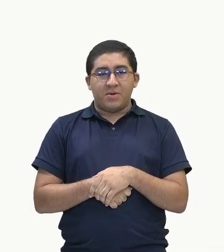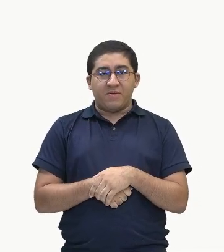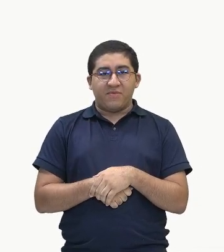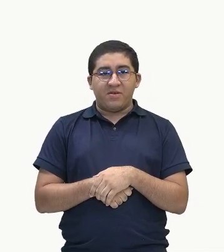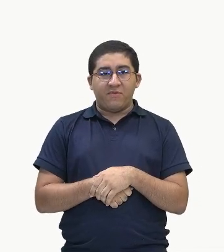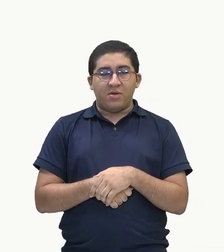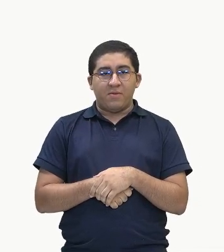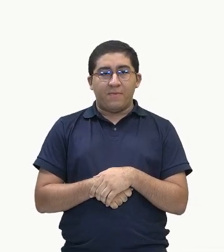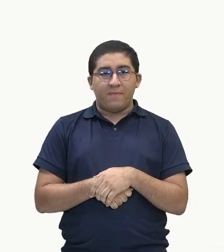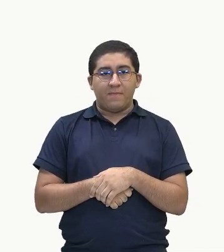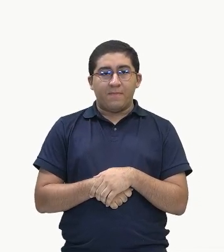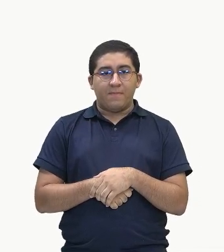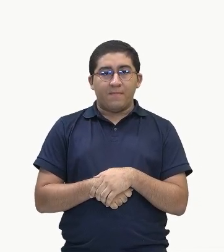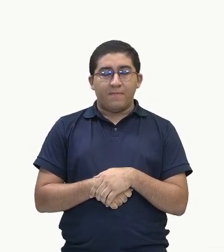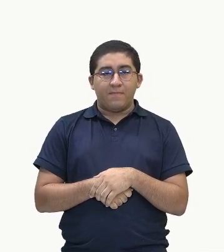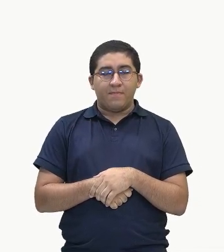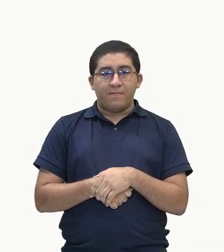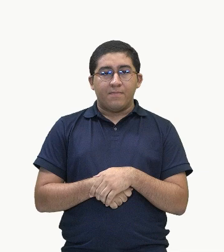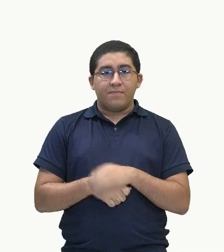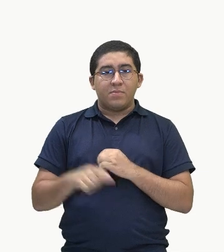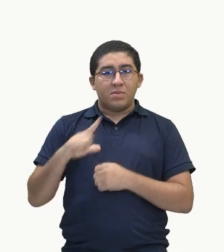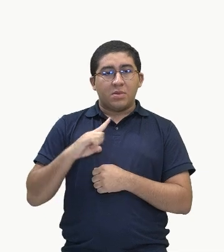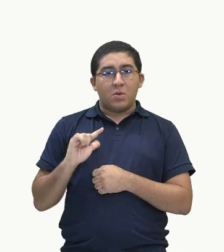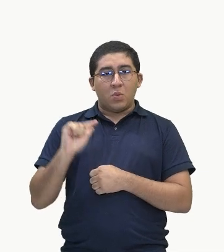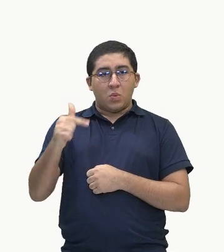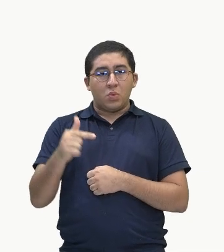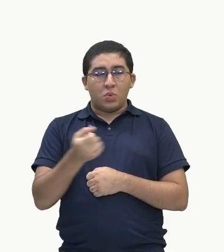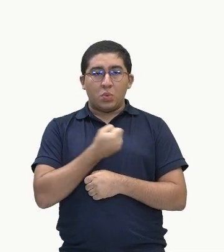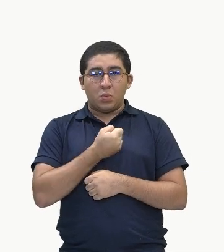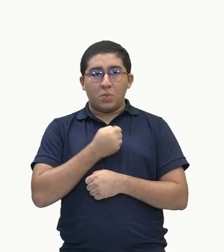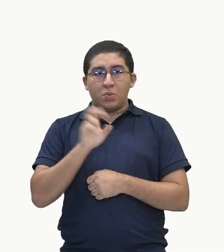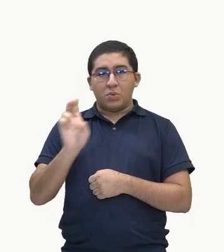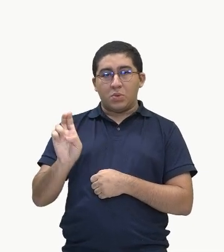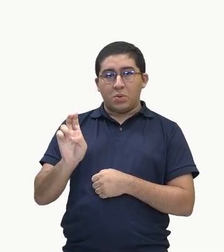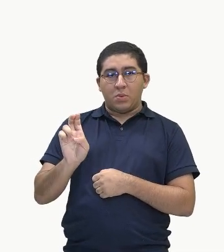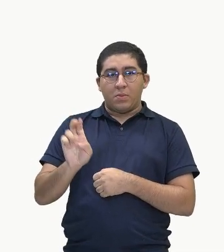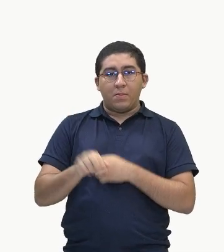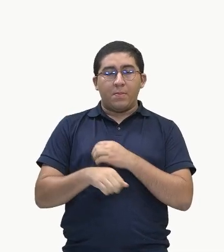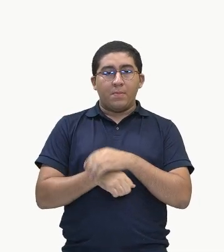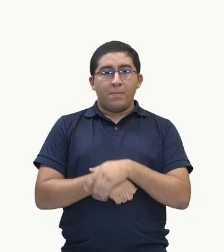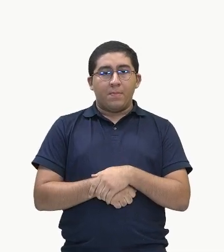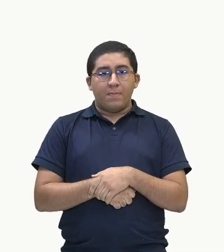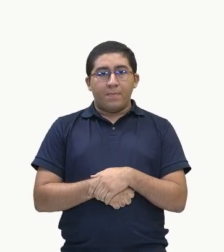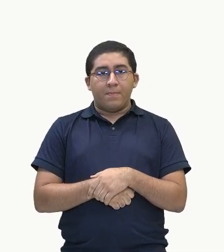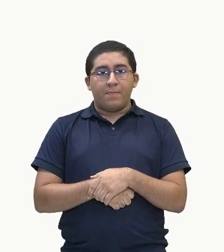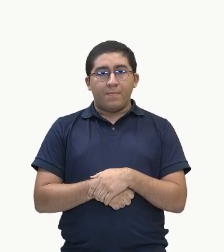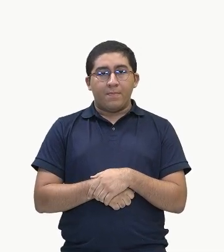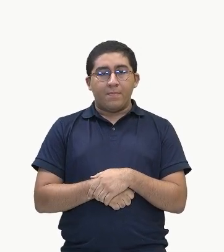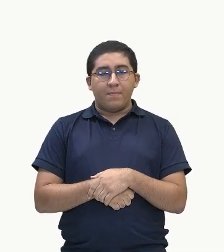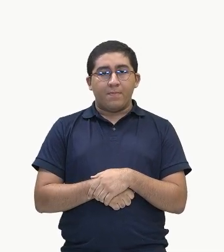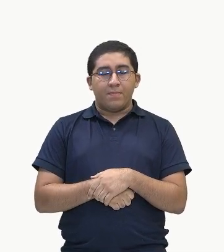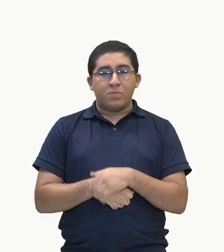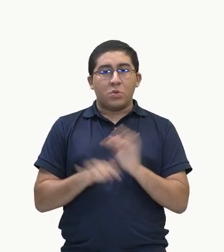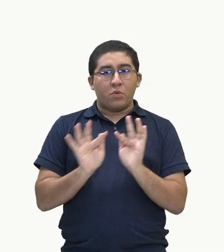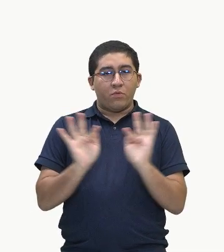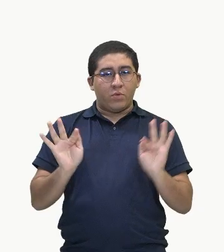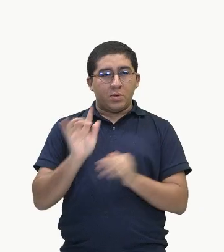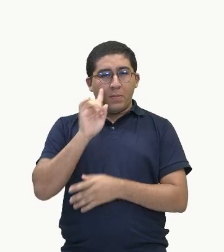bom? Temos mais uma, number five. The mimic